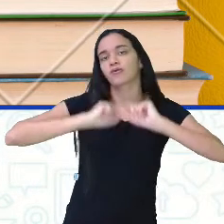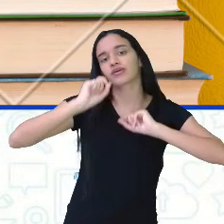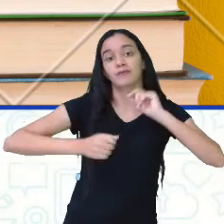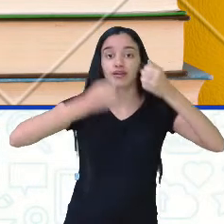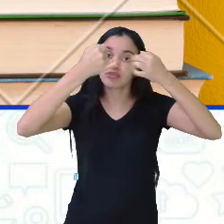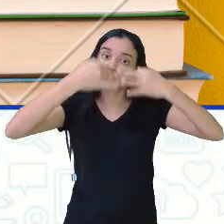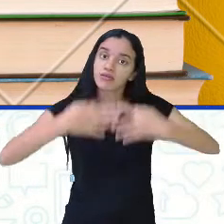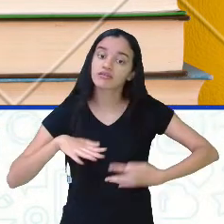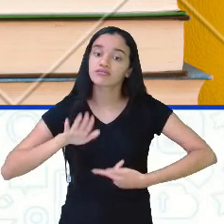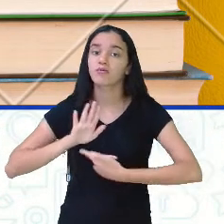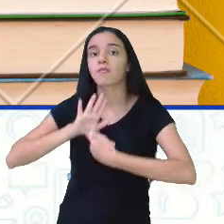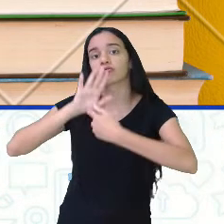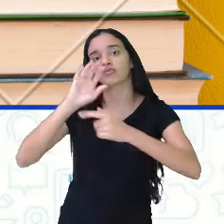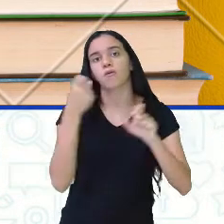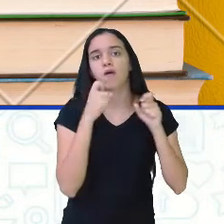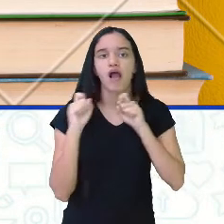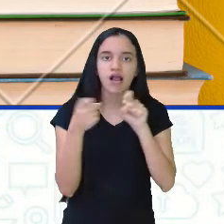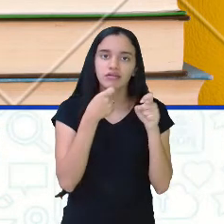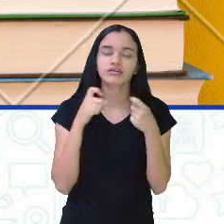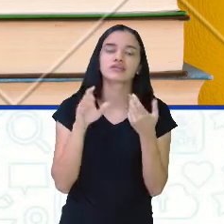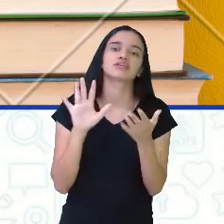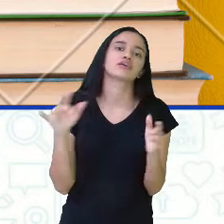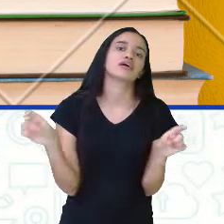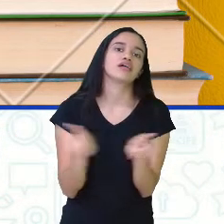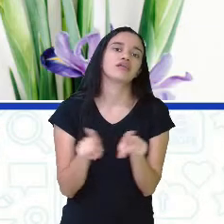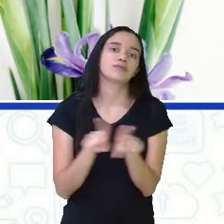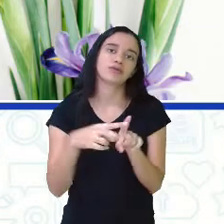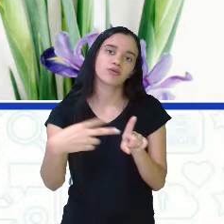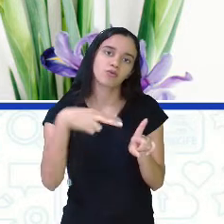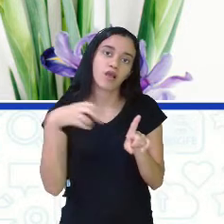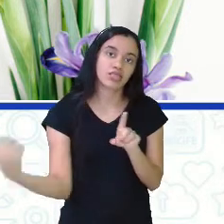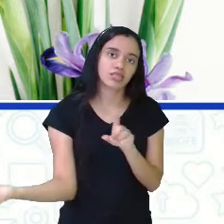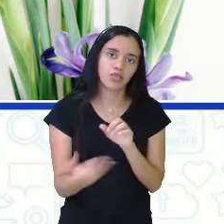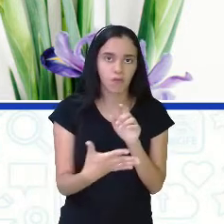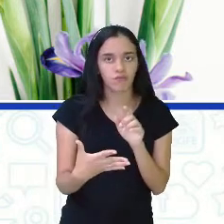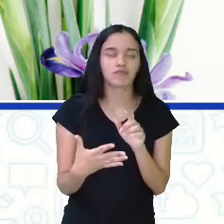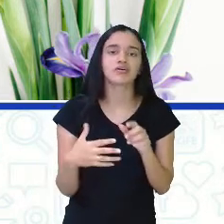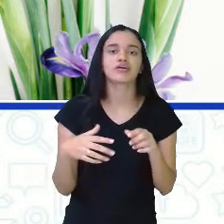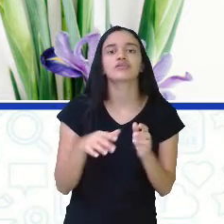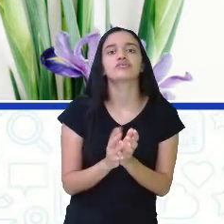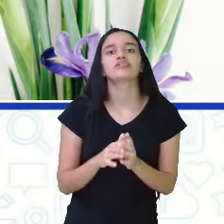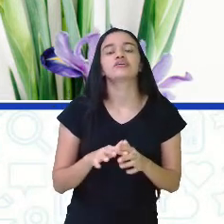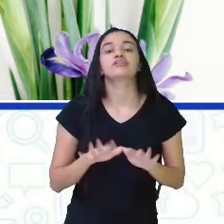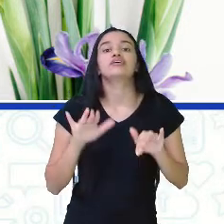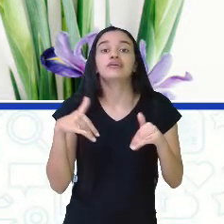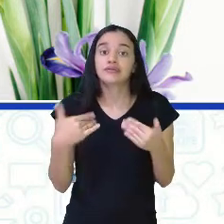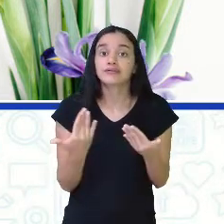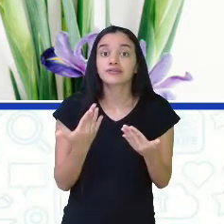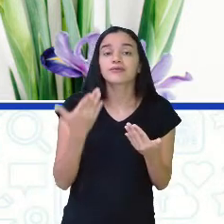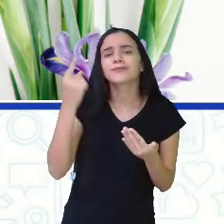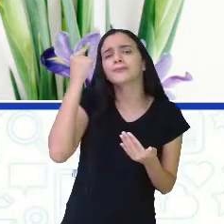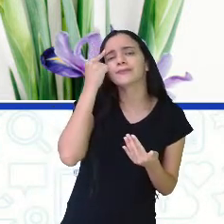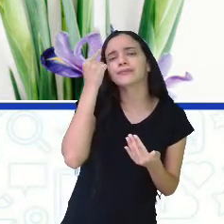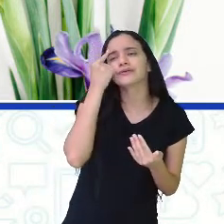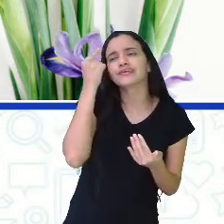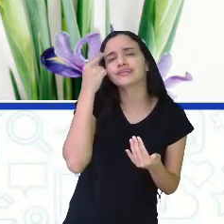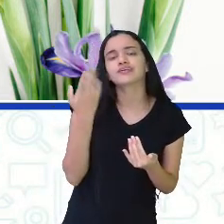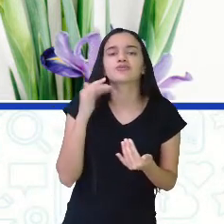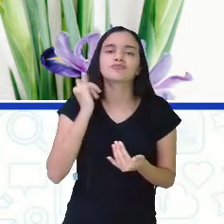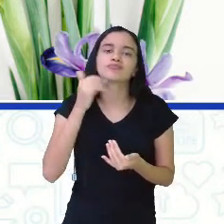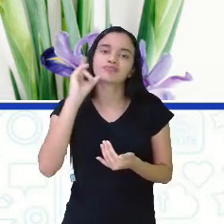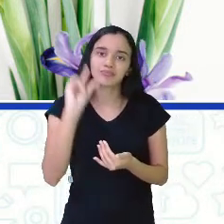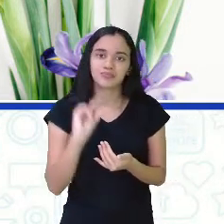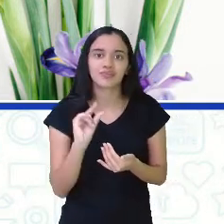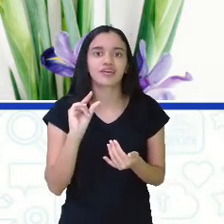explicação, apresentar uma crítica, propor uma nova perspectiva, produzir humor. E pensando ainda em mini-contos, a gente